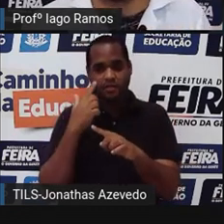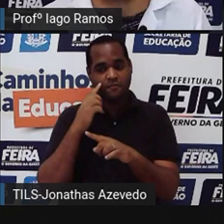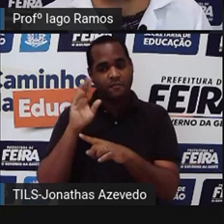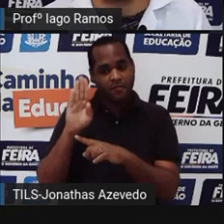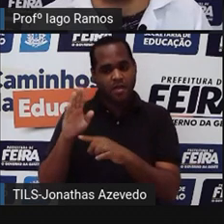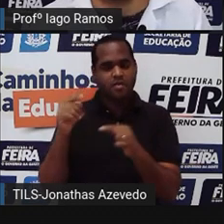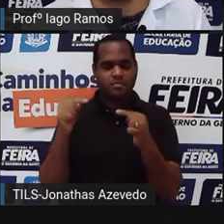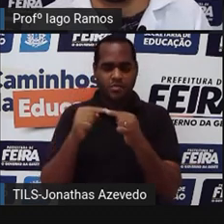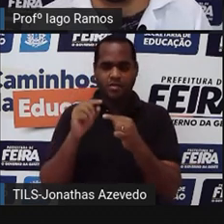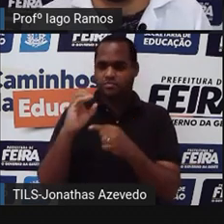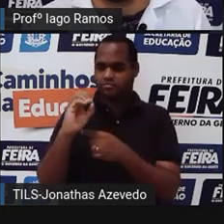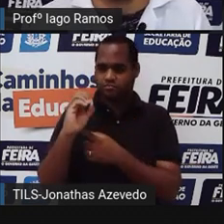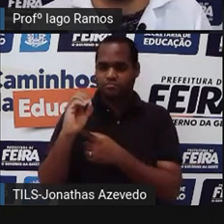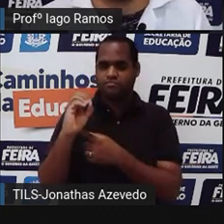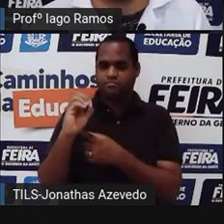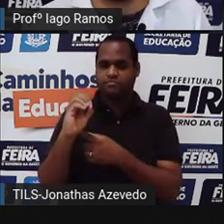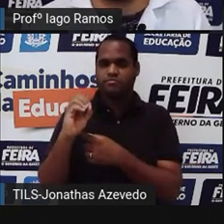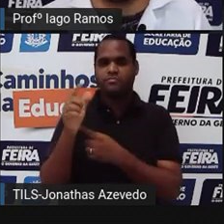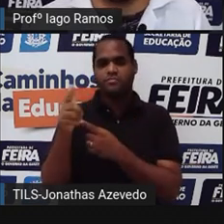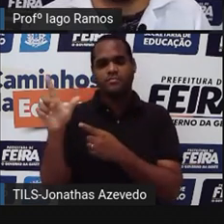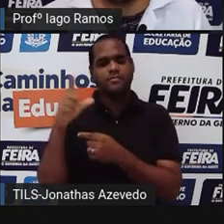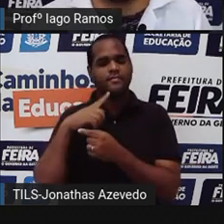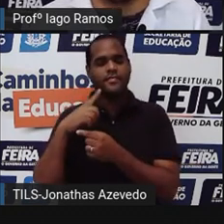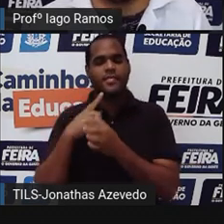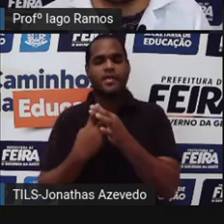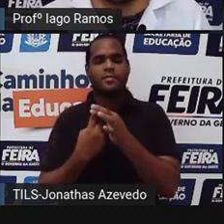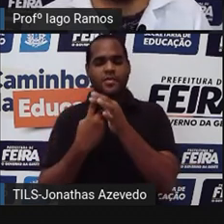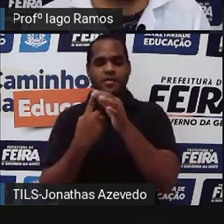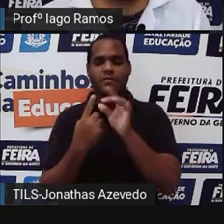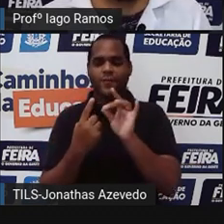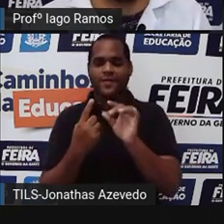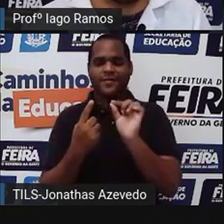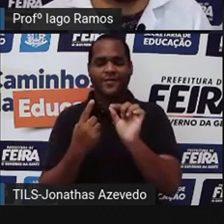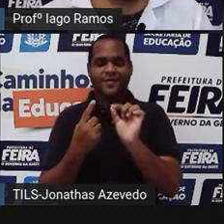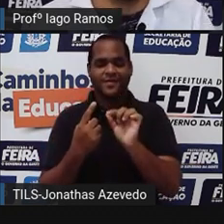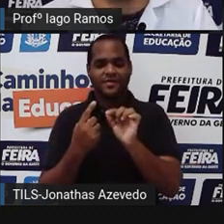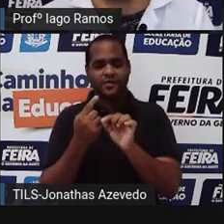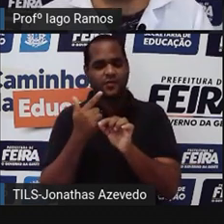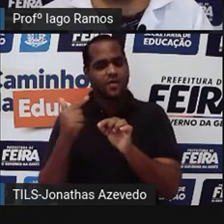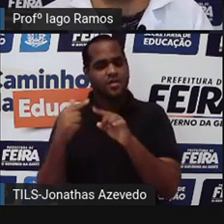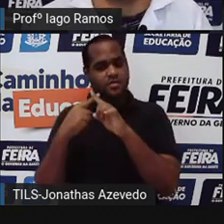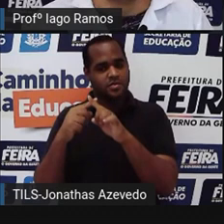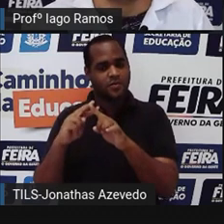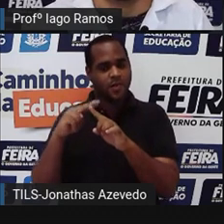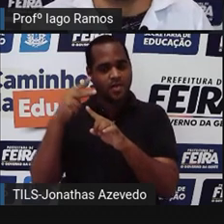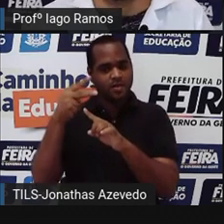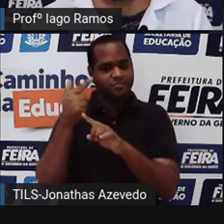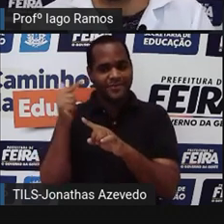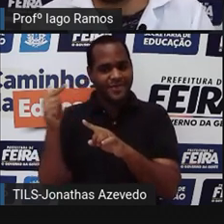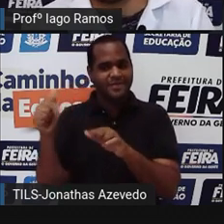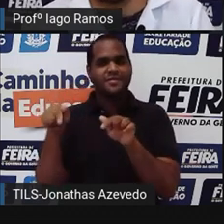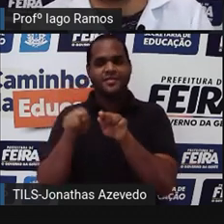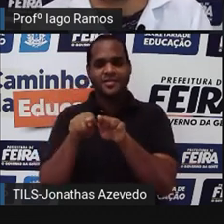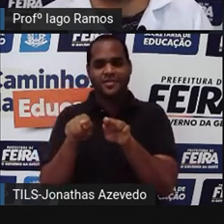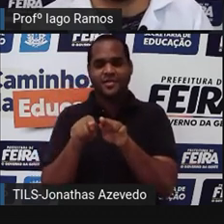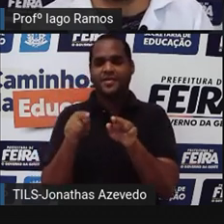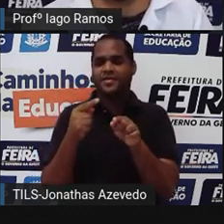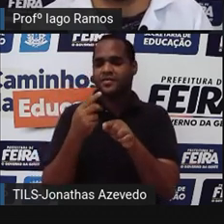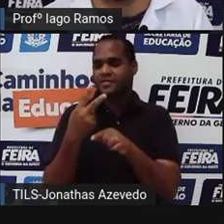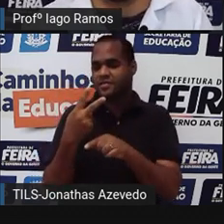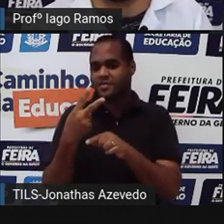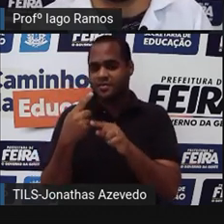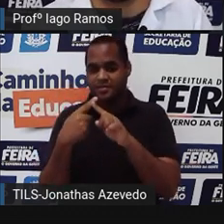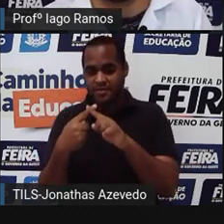zero, tá bom? E o termo independente é esse aqui, ó, que não tem nem o x ao quadrado perto dele e nem o x, tá?